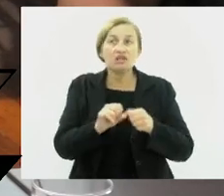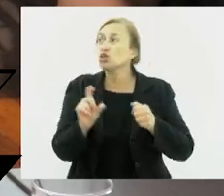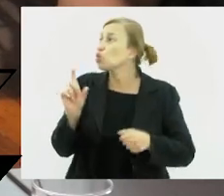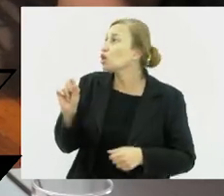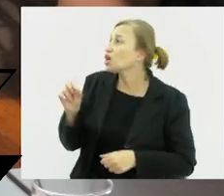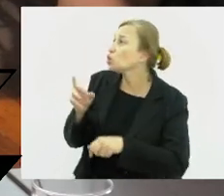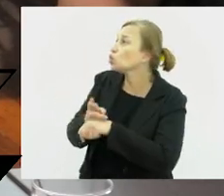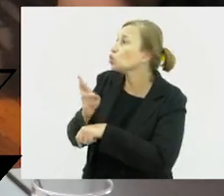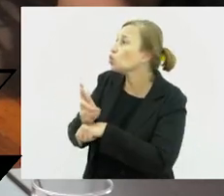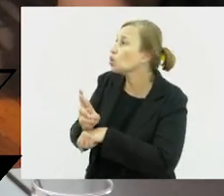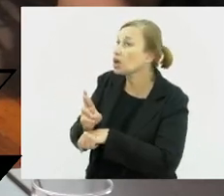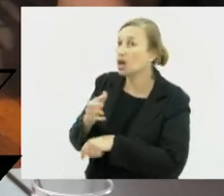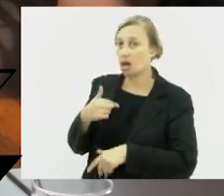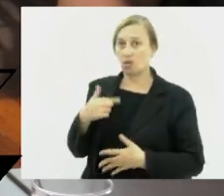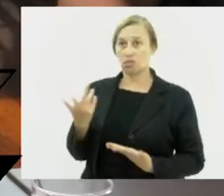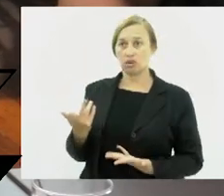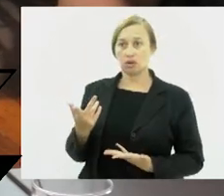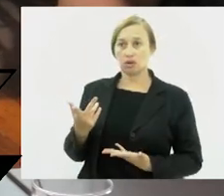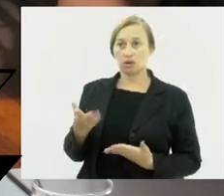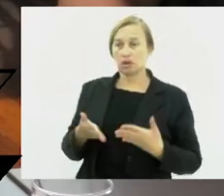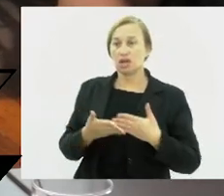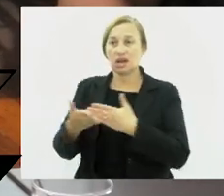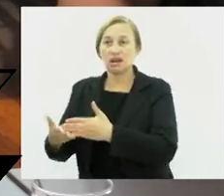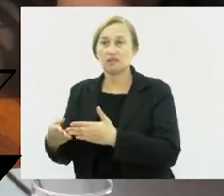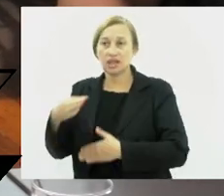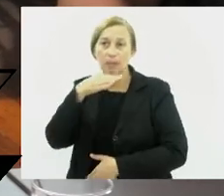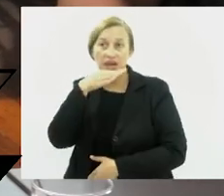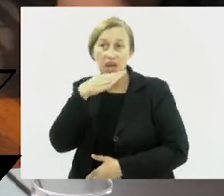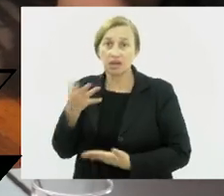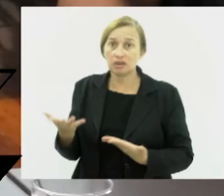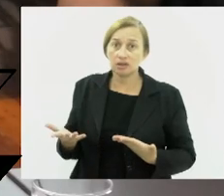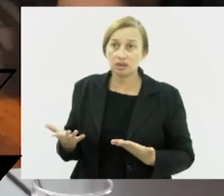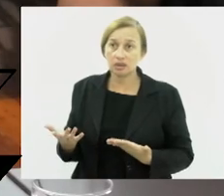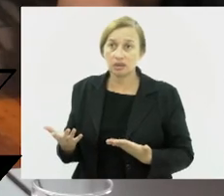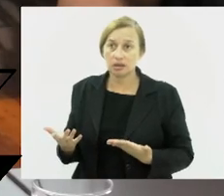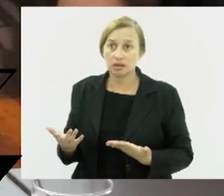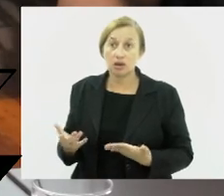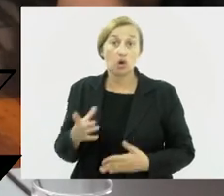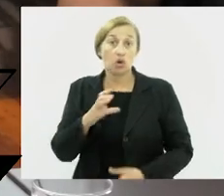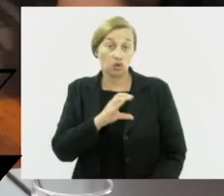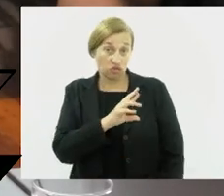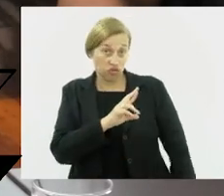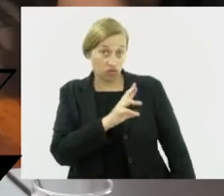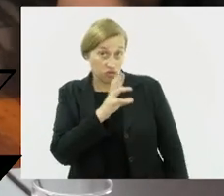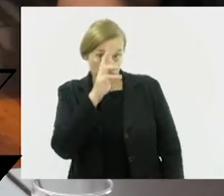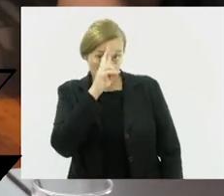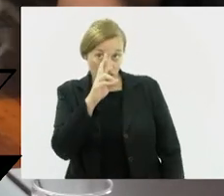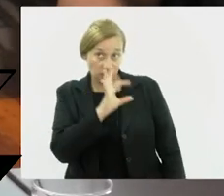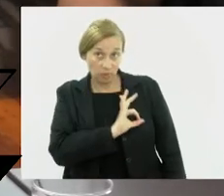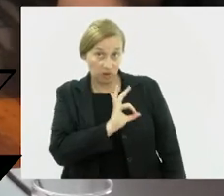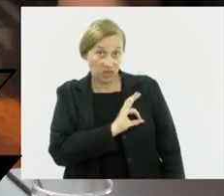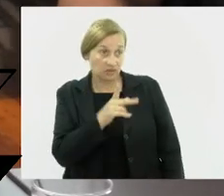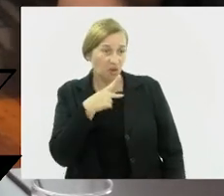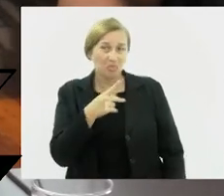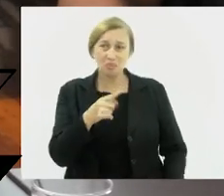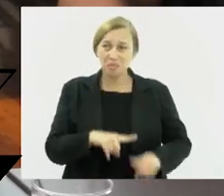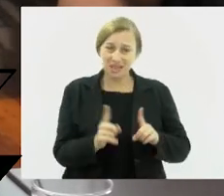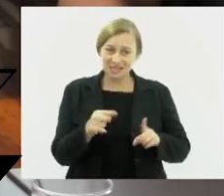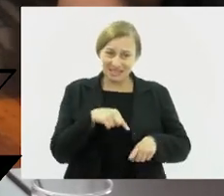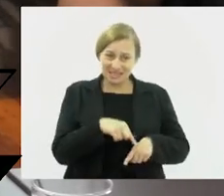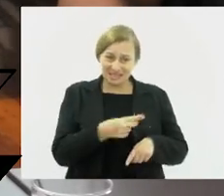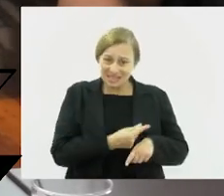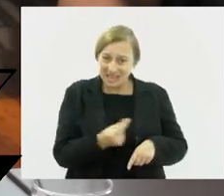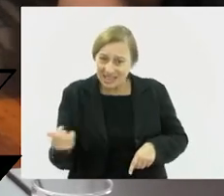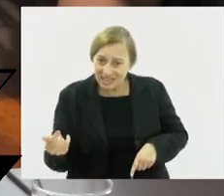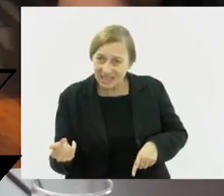isso? Aí eu falei, ué, leva na mangueira. Mas é só, como o coronel falou, a gente vai sair daqui e